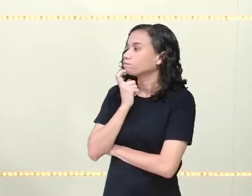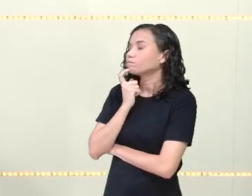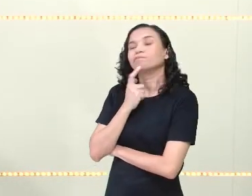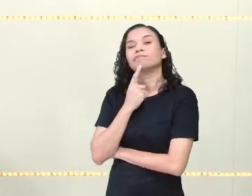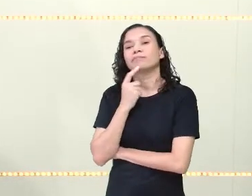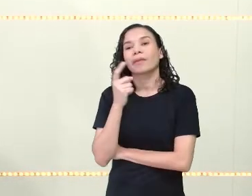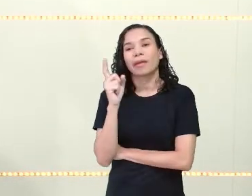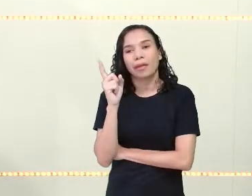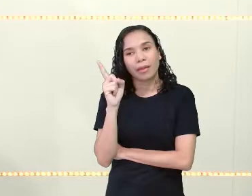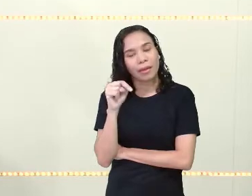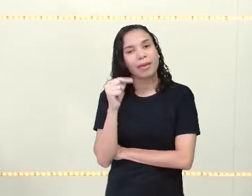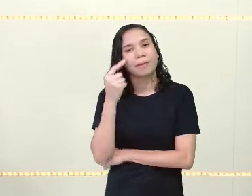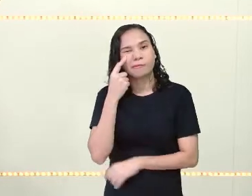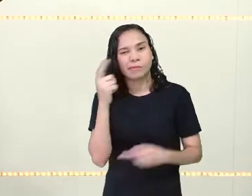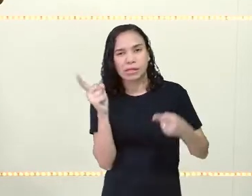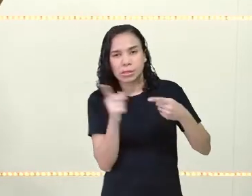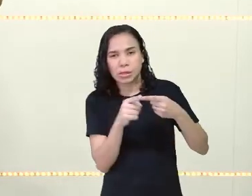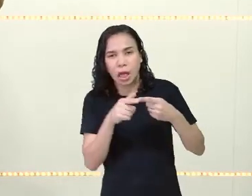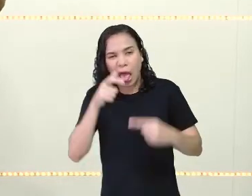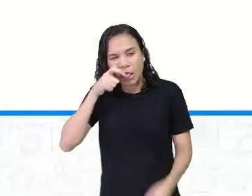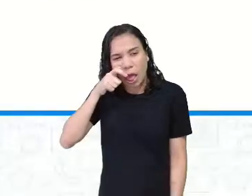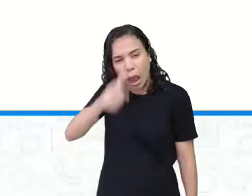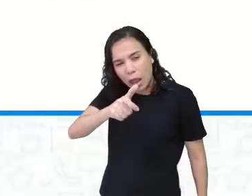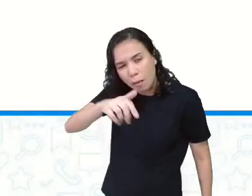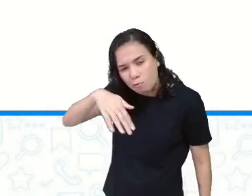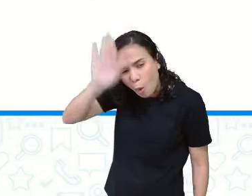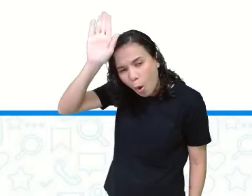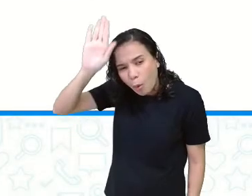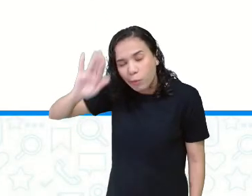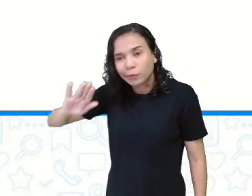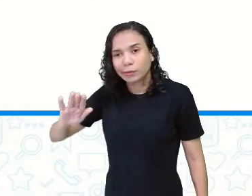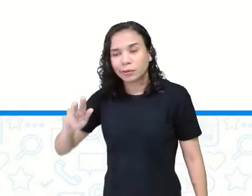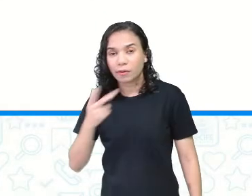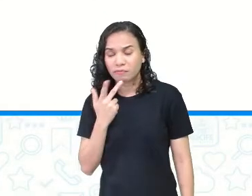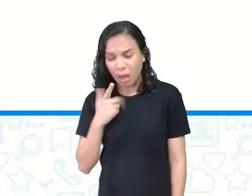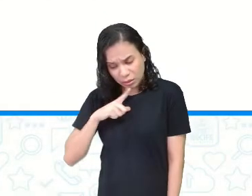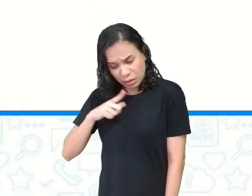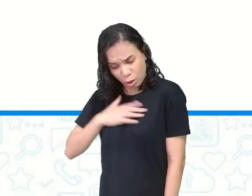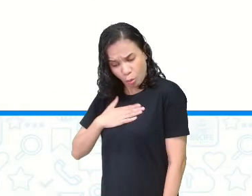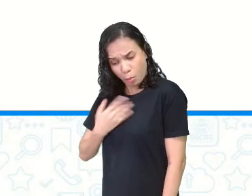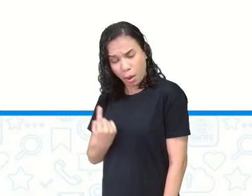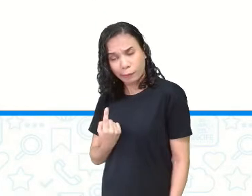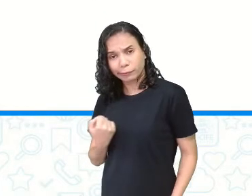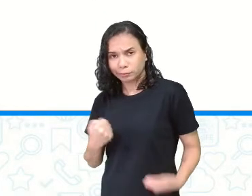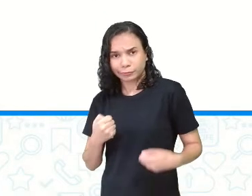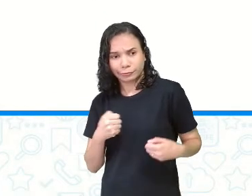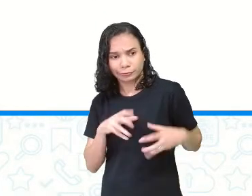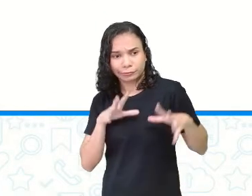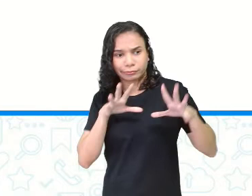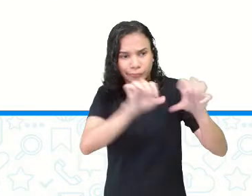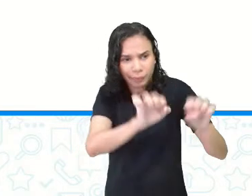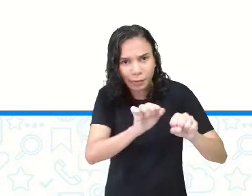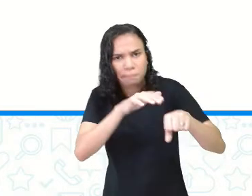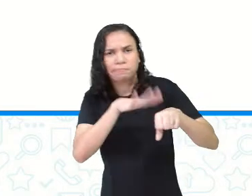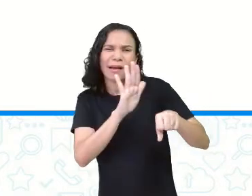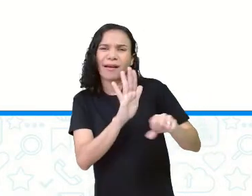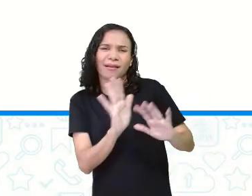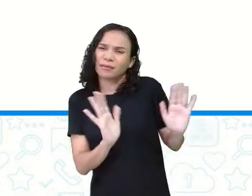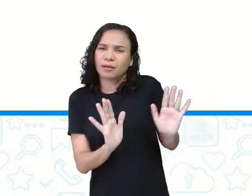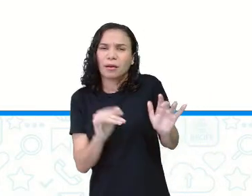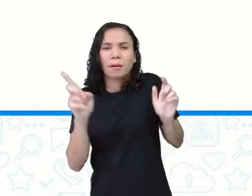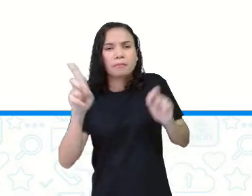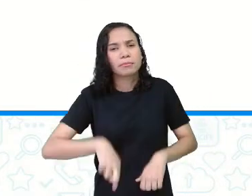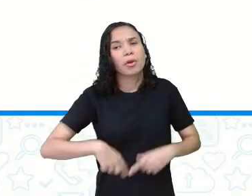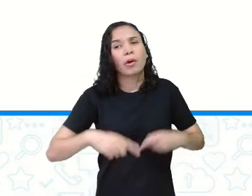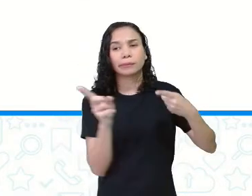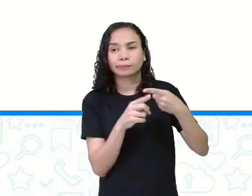Eu acho que ele foi ambicioso. Ele não se conformou com um pedaço dele. Ele queria mais de um